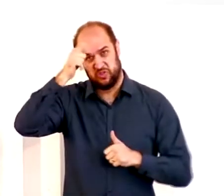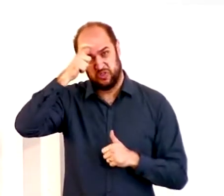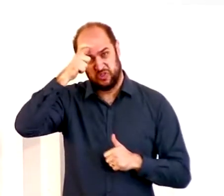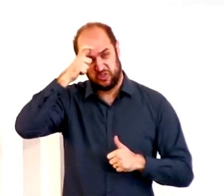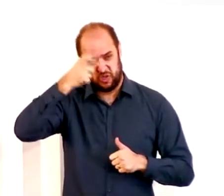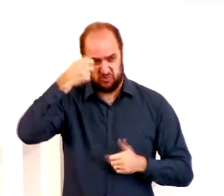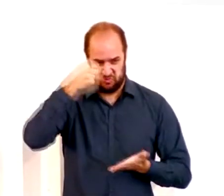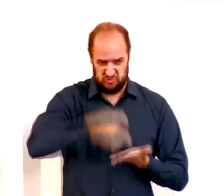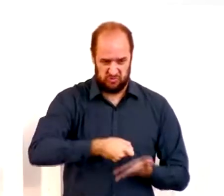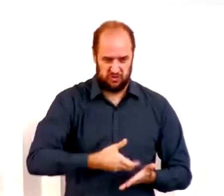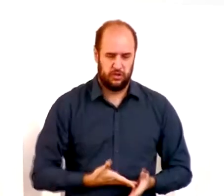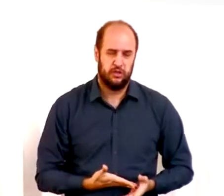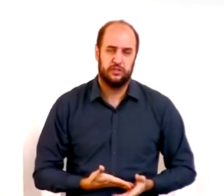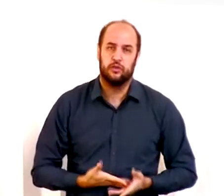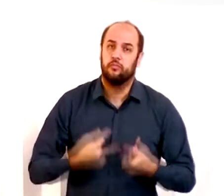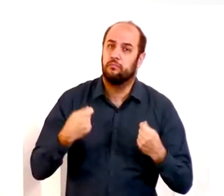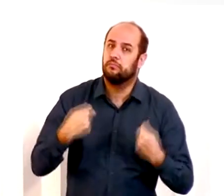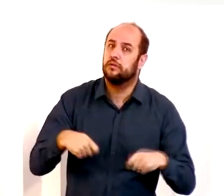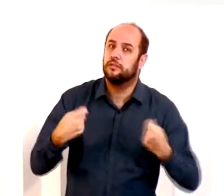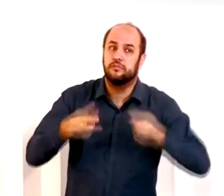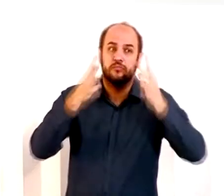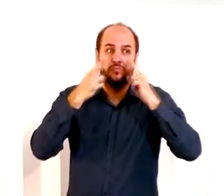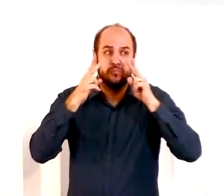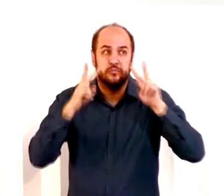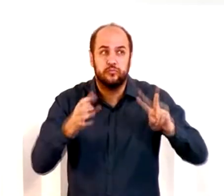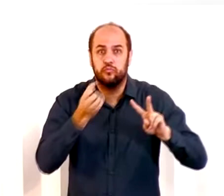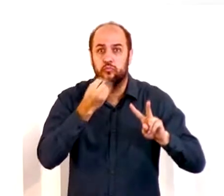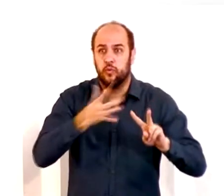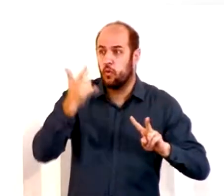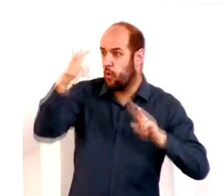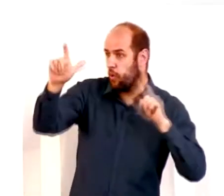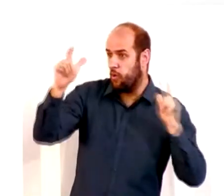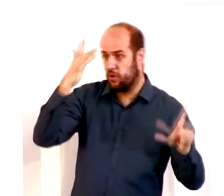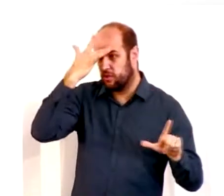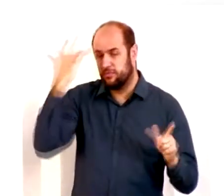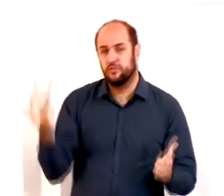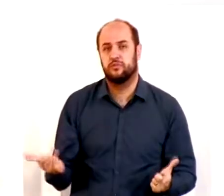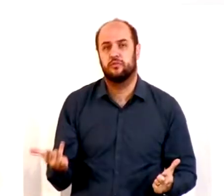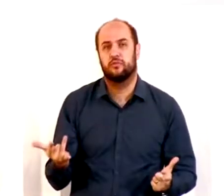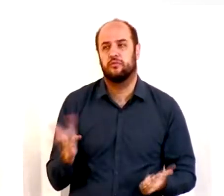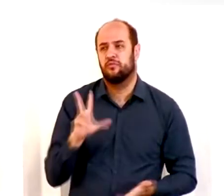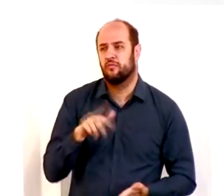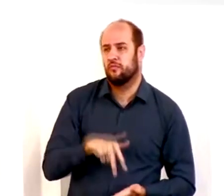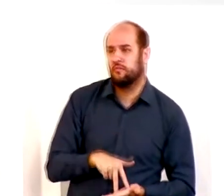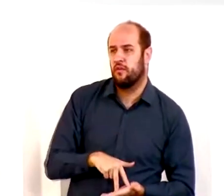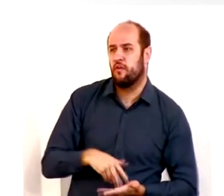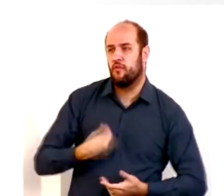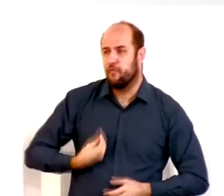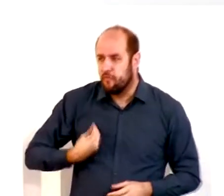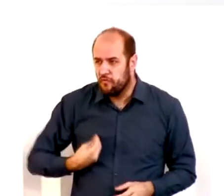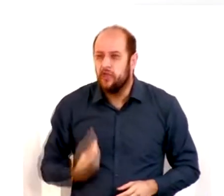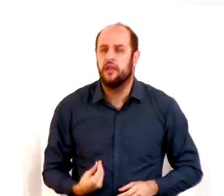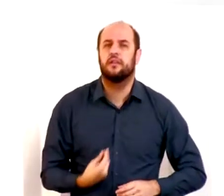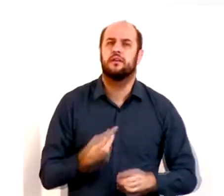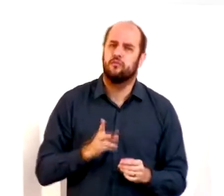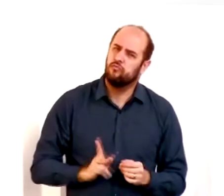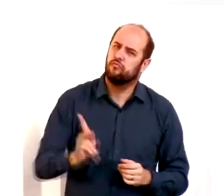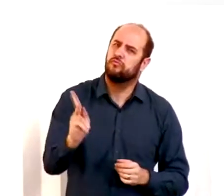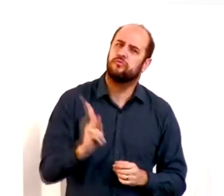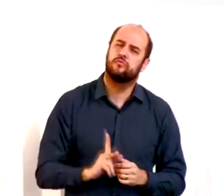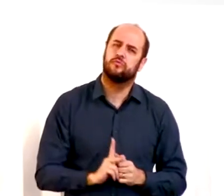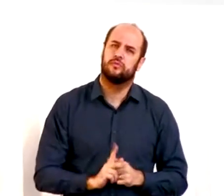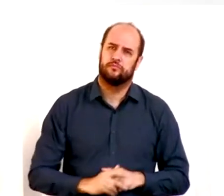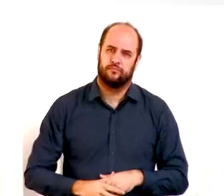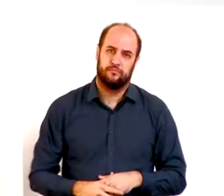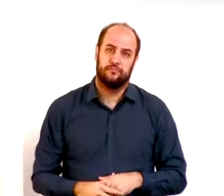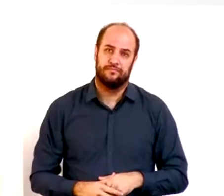é necessário que ele tenha bom testemunho dos de fora, a fim de não cair no opróbrio e no laço do diabo. Bom, o